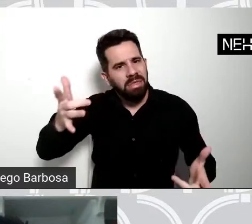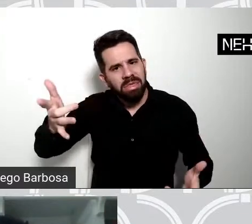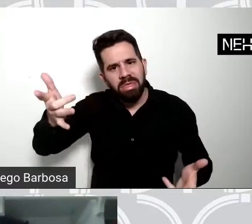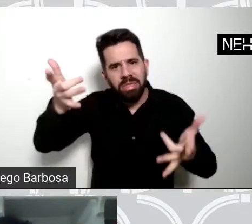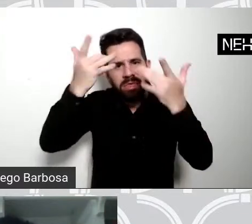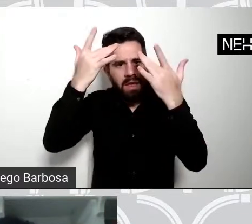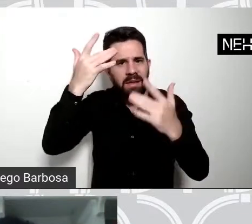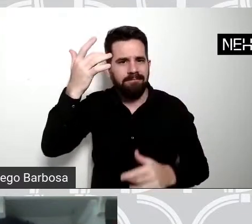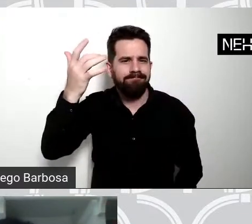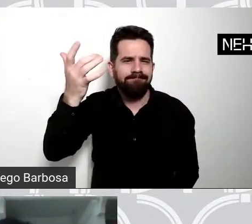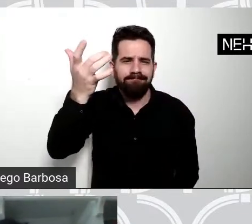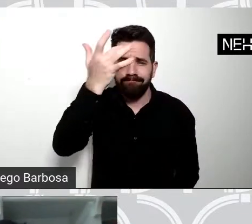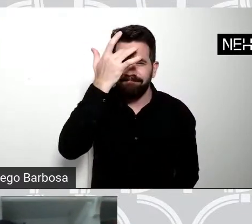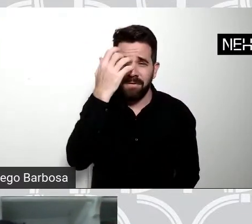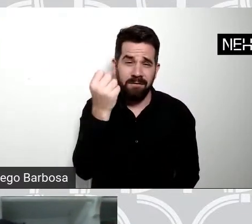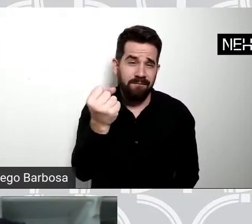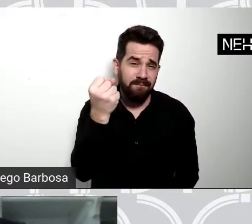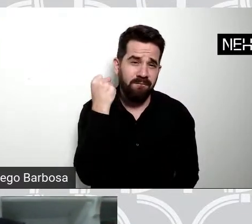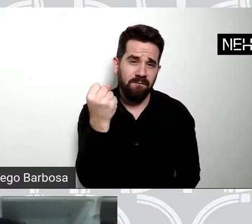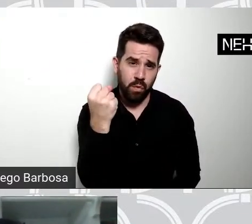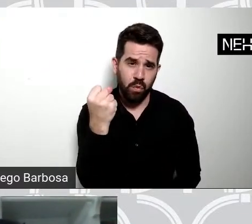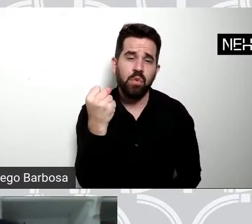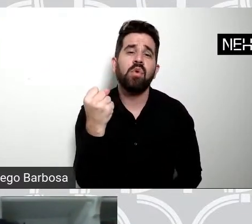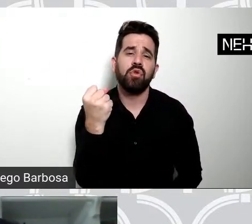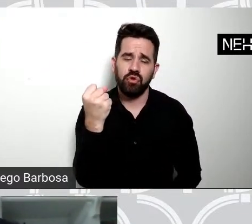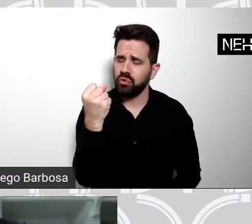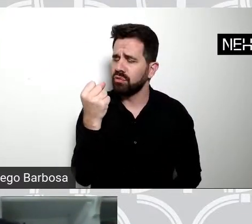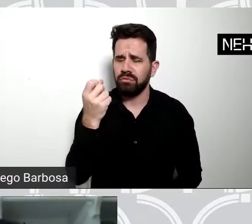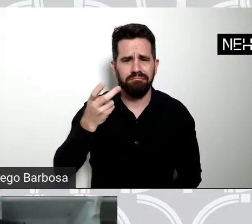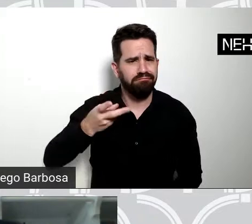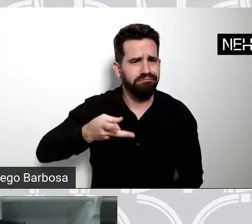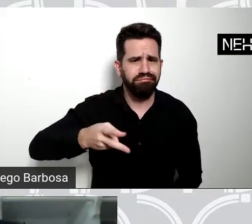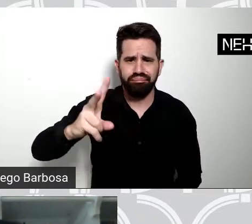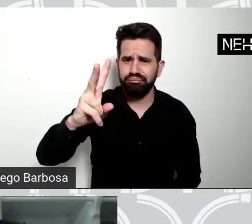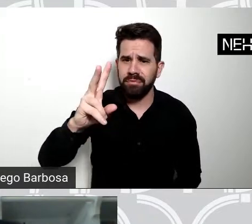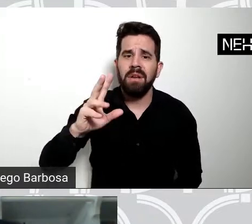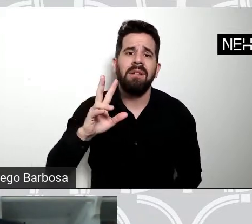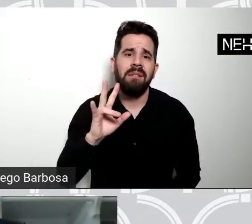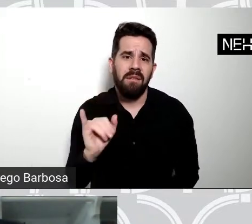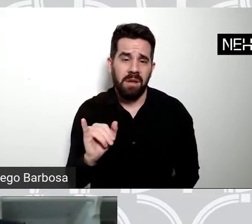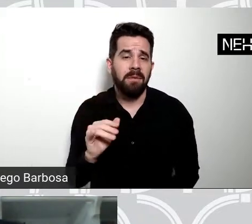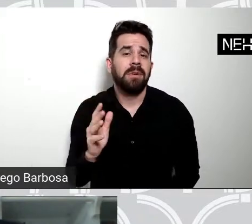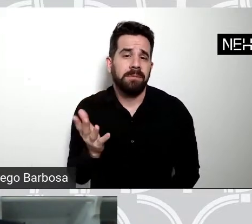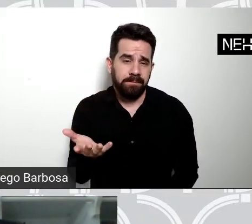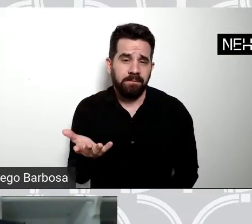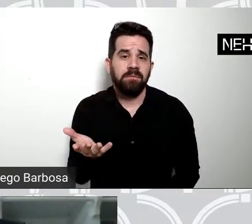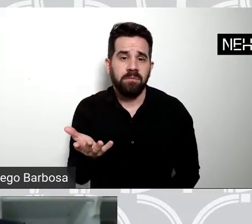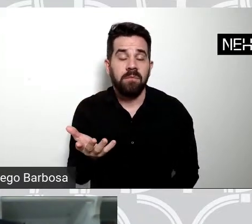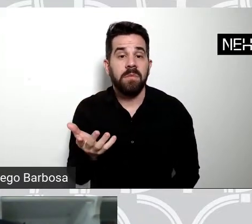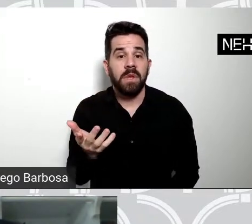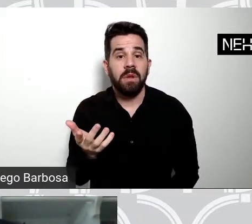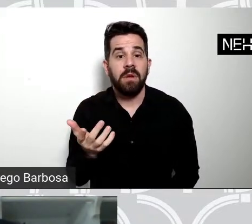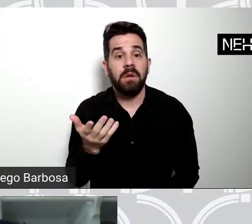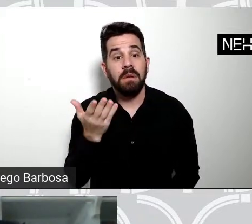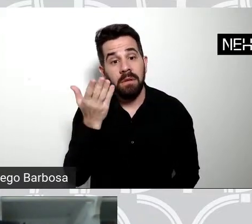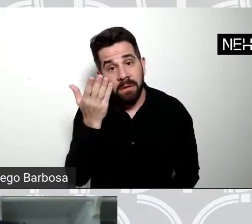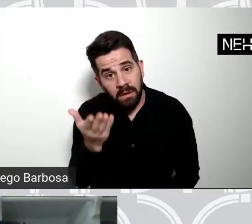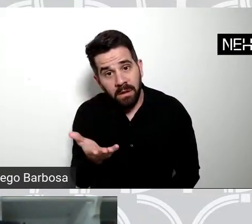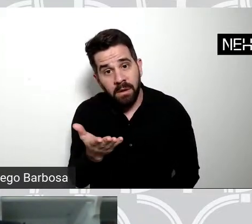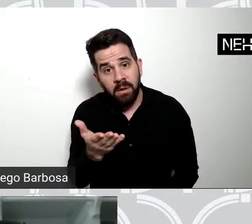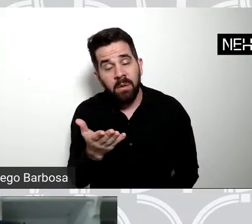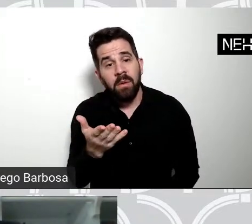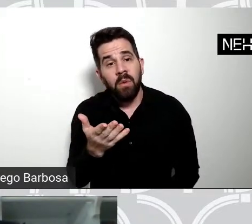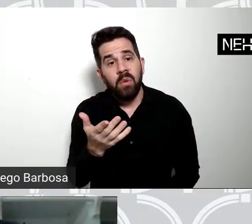Né? E como não poderia deixar de ser, o tratamento